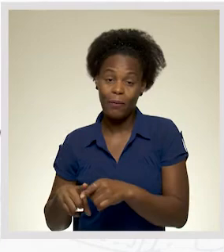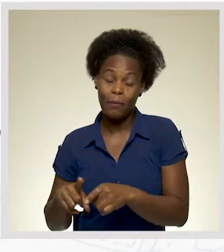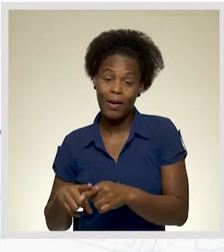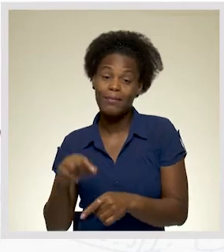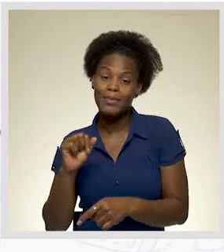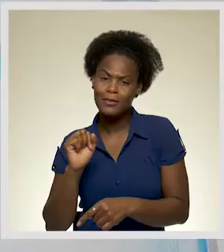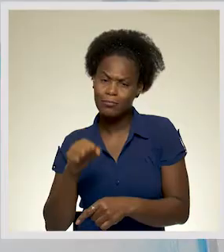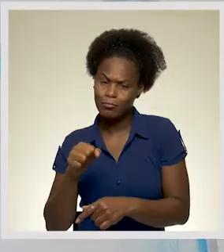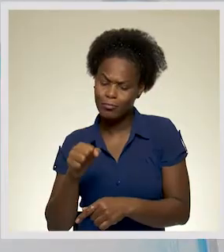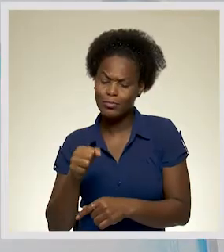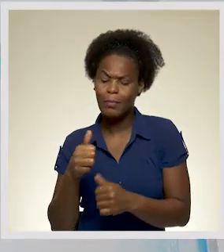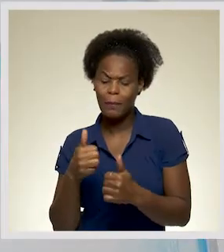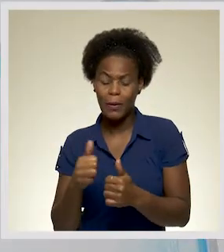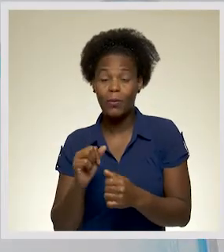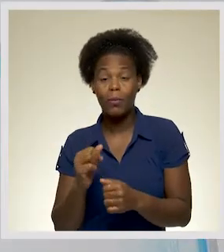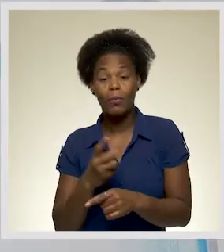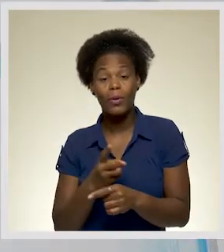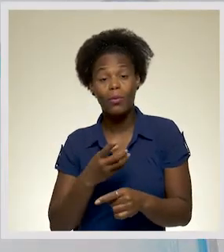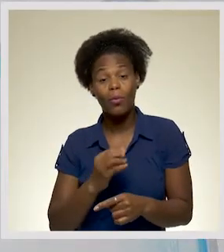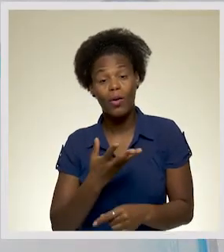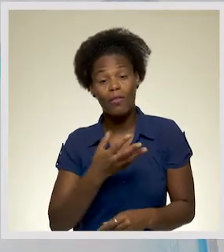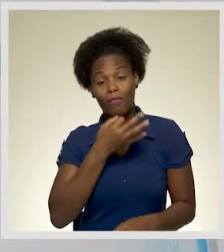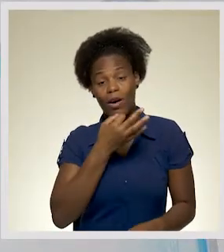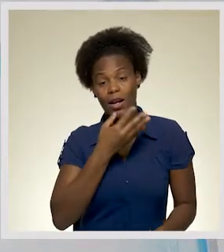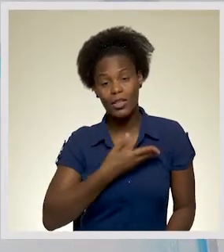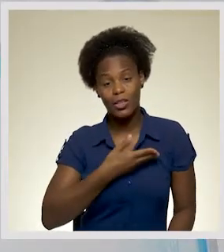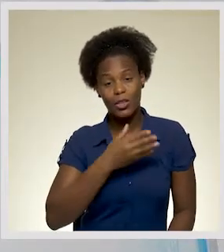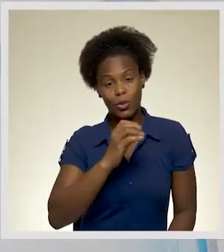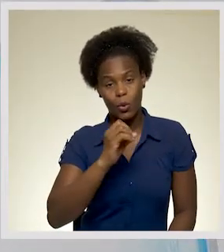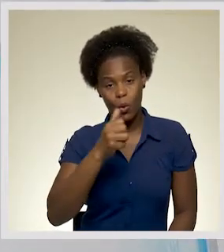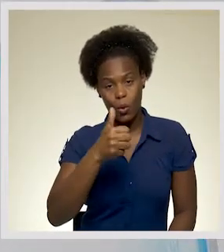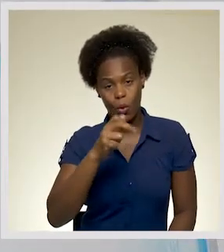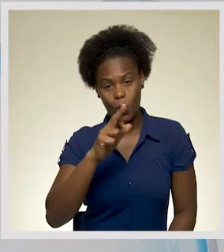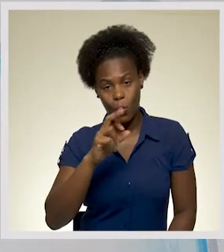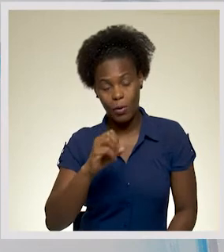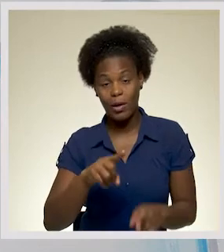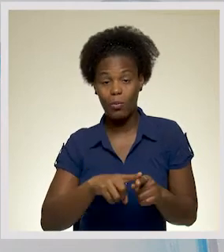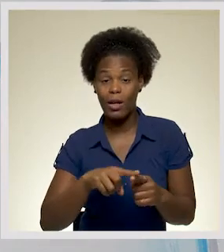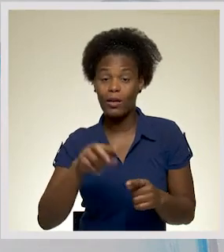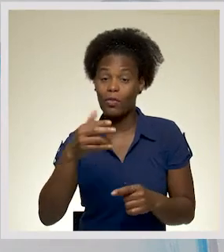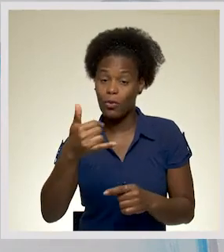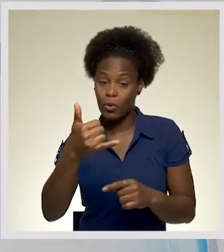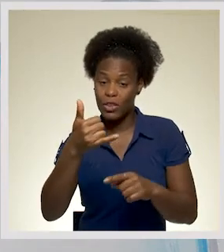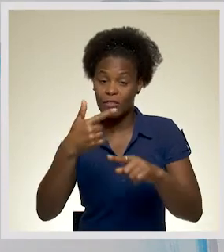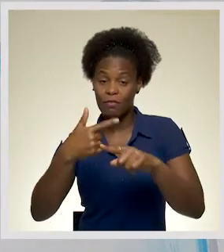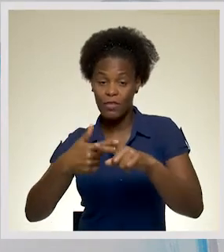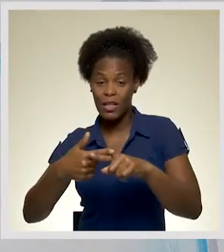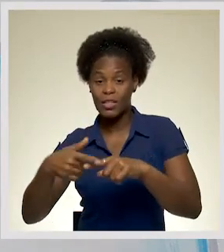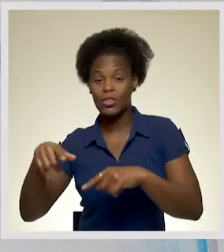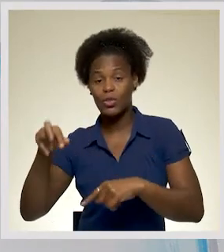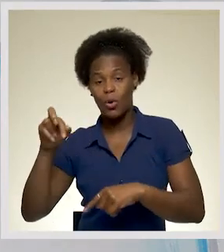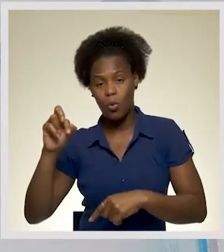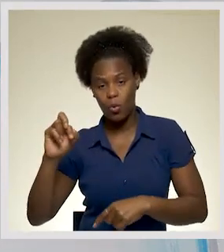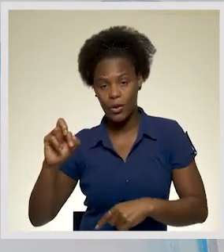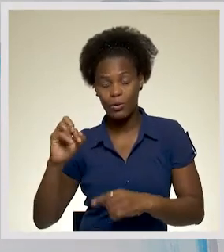Muito bem, porque quando falamos do dobro, quer dizer que 2 vezes a quantidade. Não é? E neste caso, 2